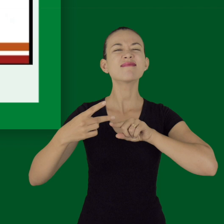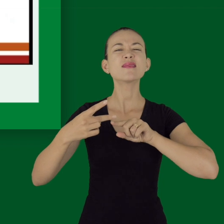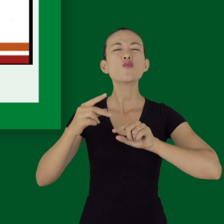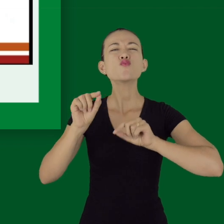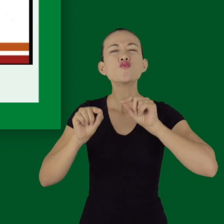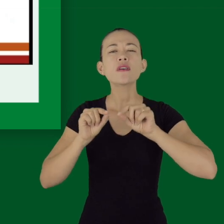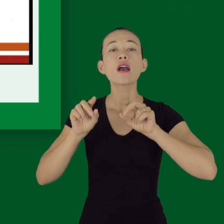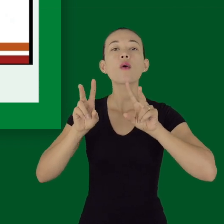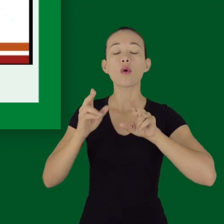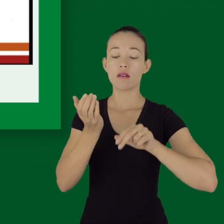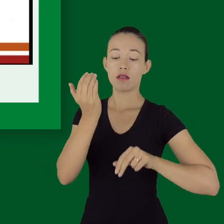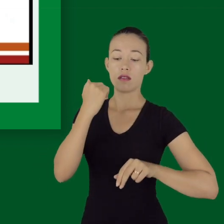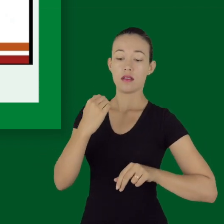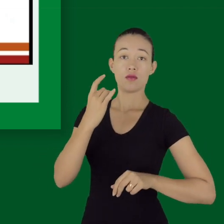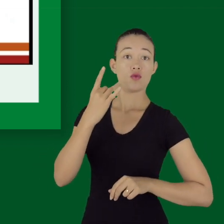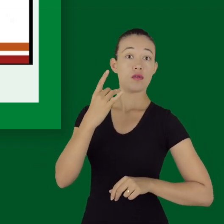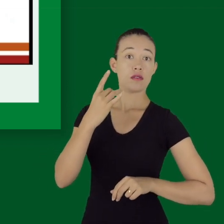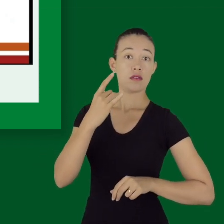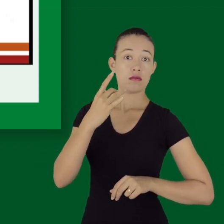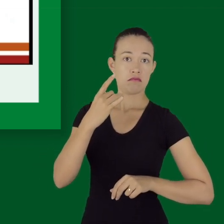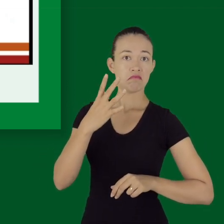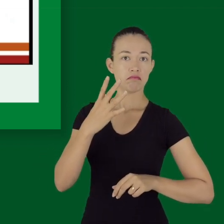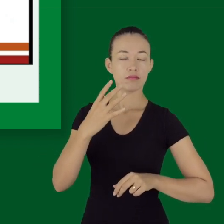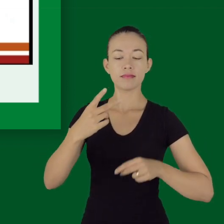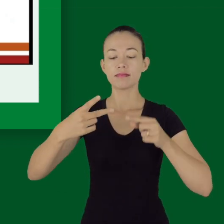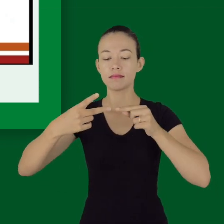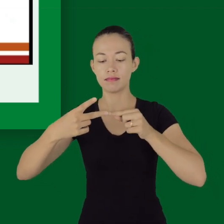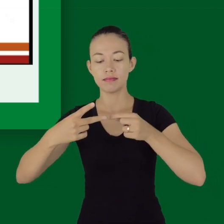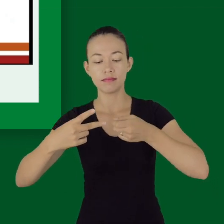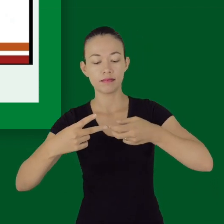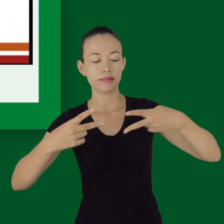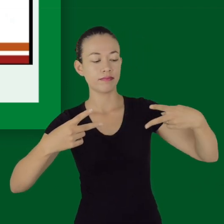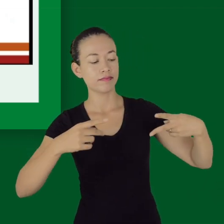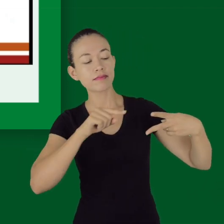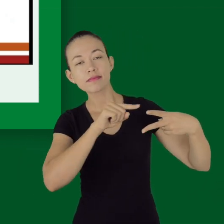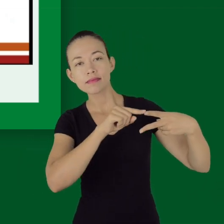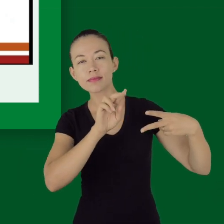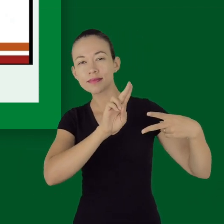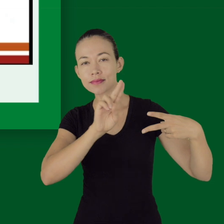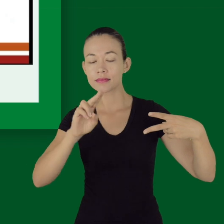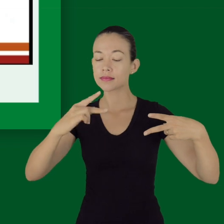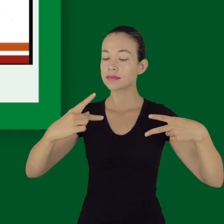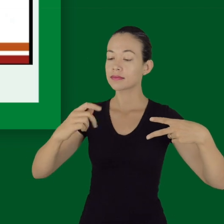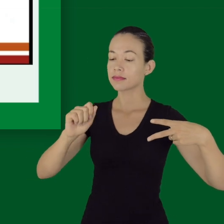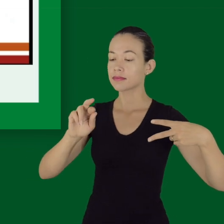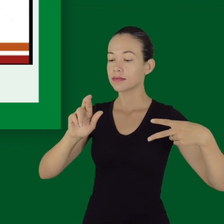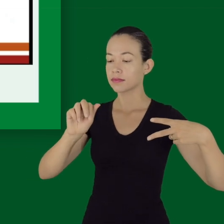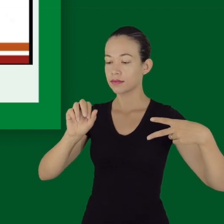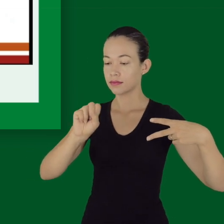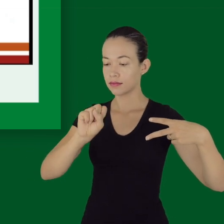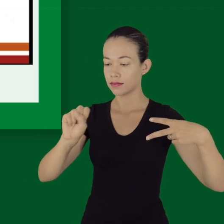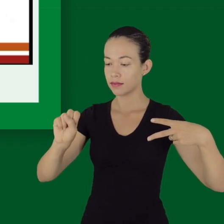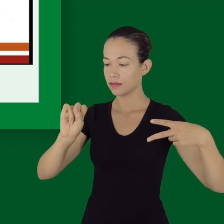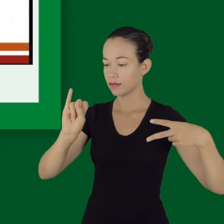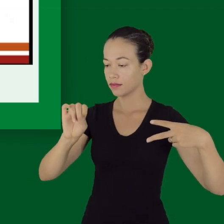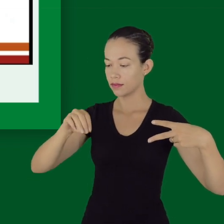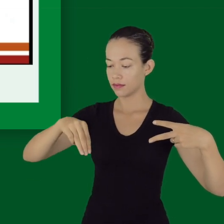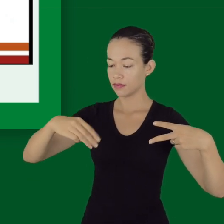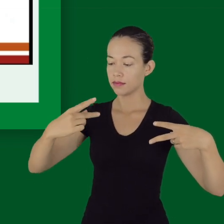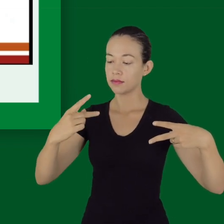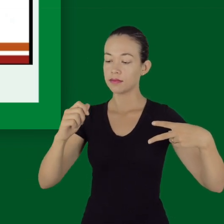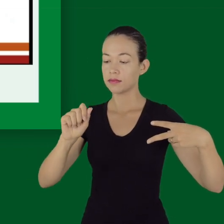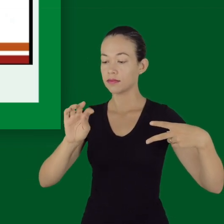desenvolvidas, elas são desencadeadas pelo sistema autonômico. E dentro deles nós temos os 2 grandes grupos aí, que é a resposta parasimpática e a